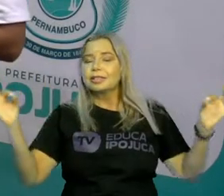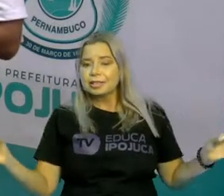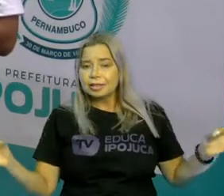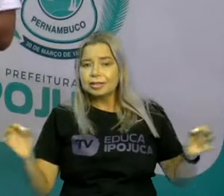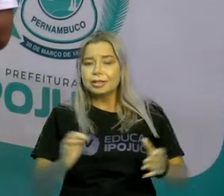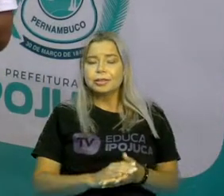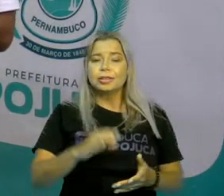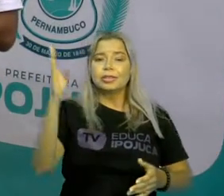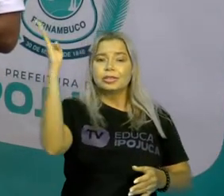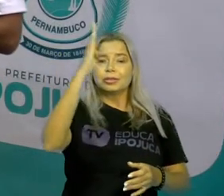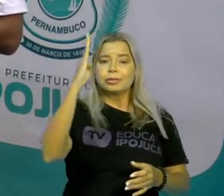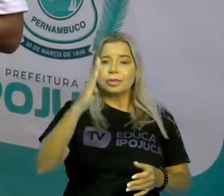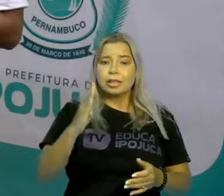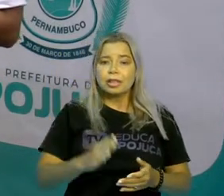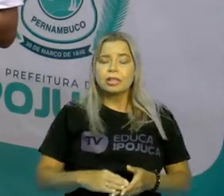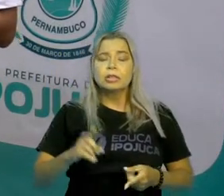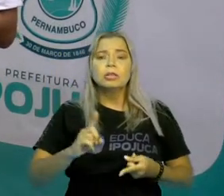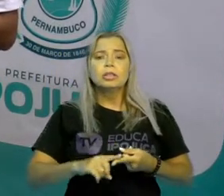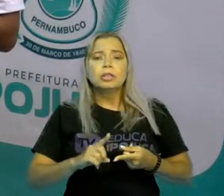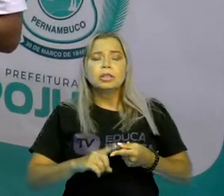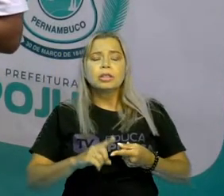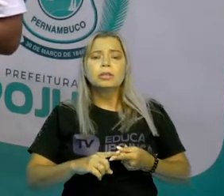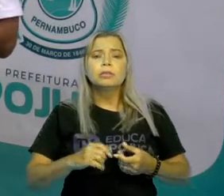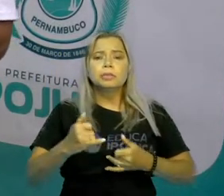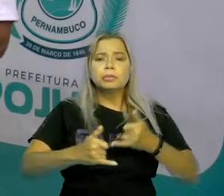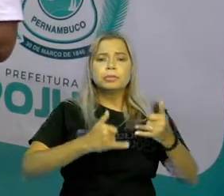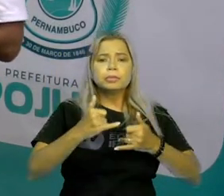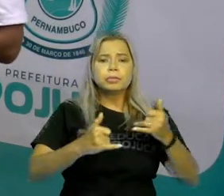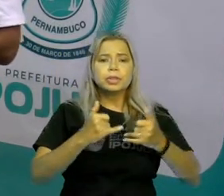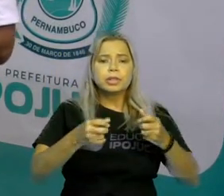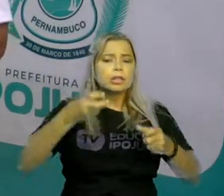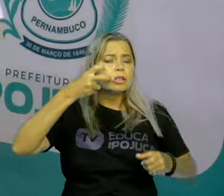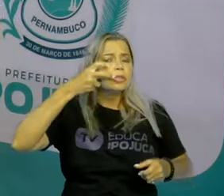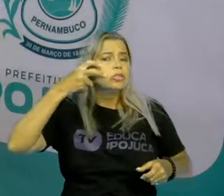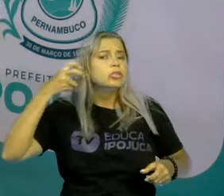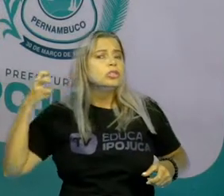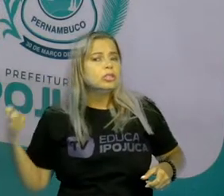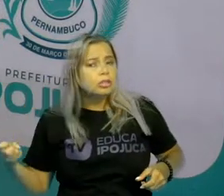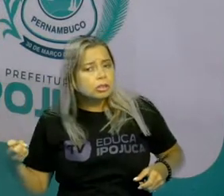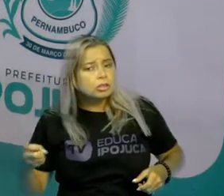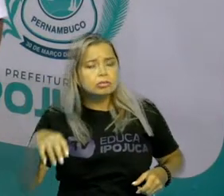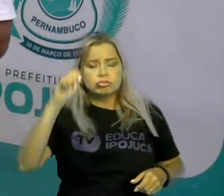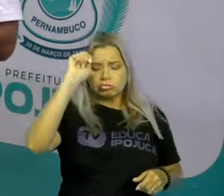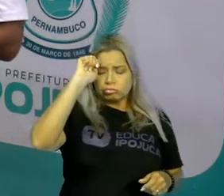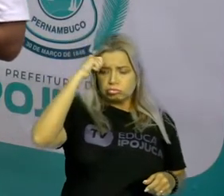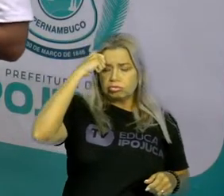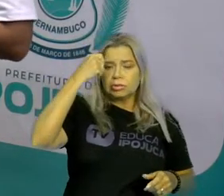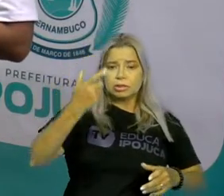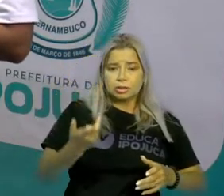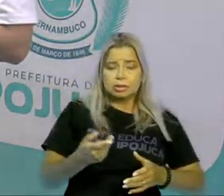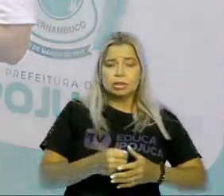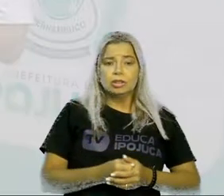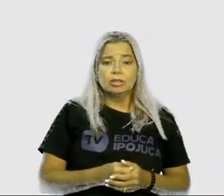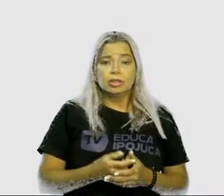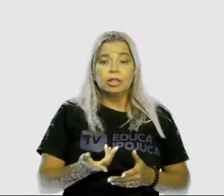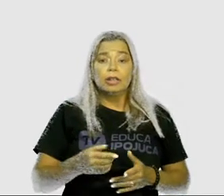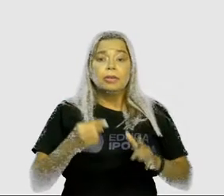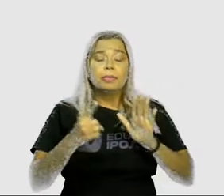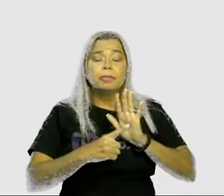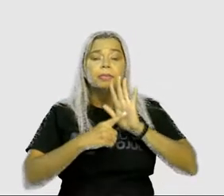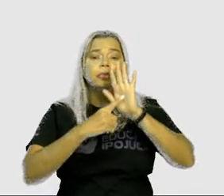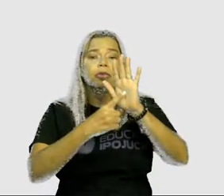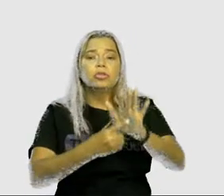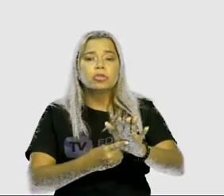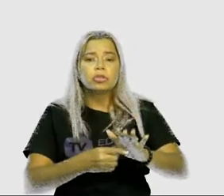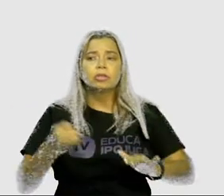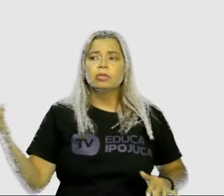Brasil e da matriz indígena africana, explicando suas características e importância desse patrimônio histórico